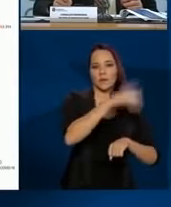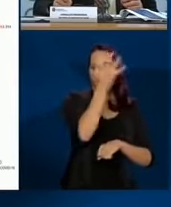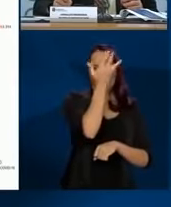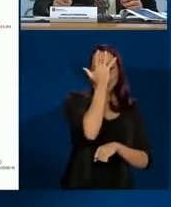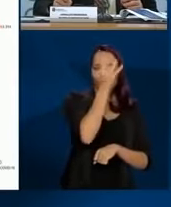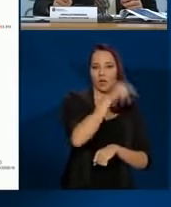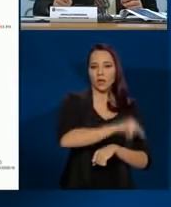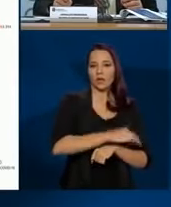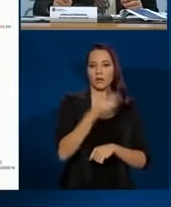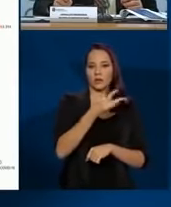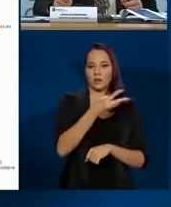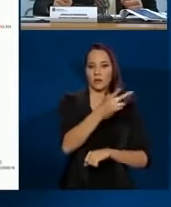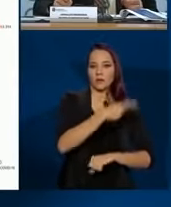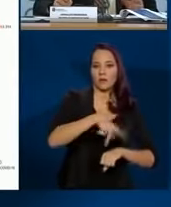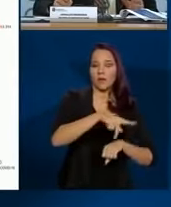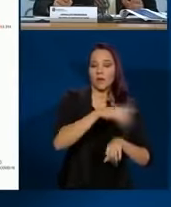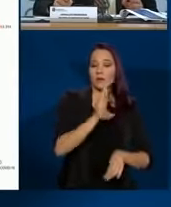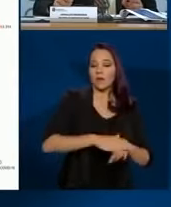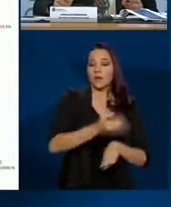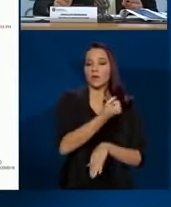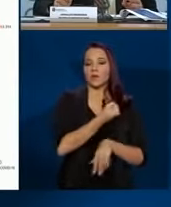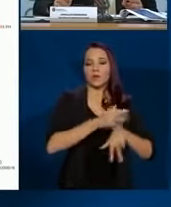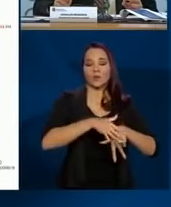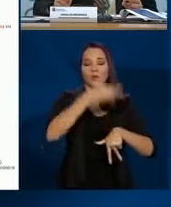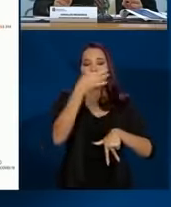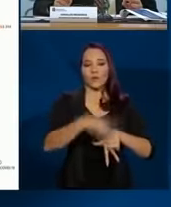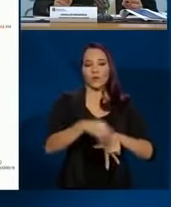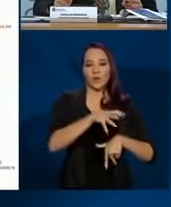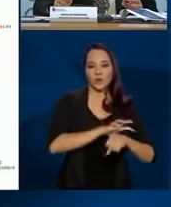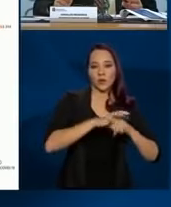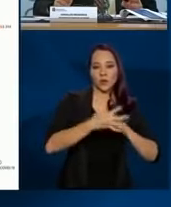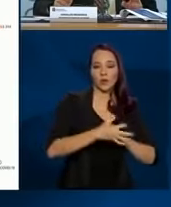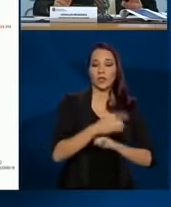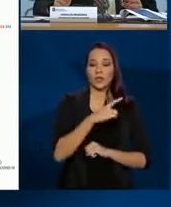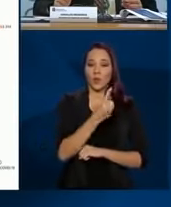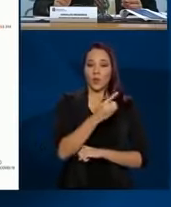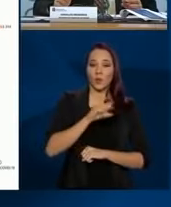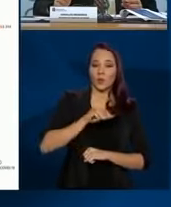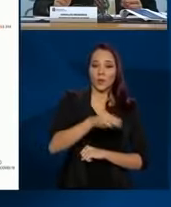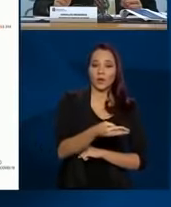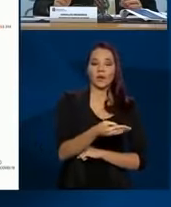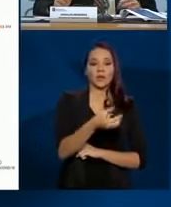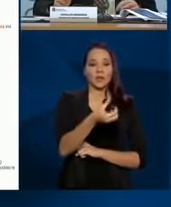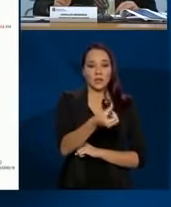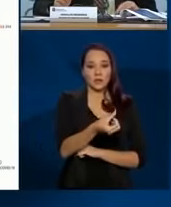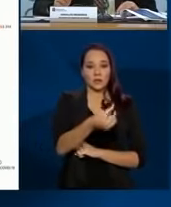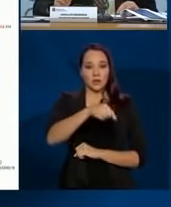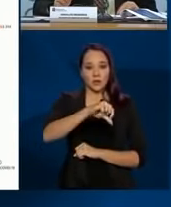terceiro país com maior número de casos confirmados, com